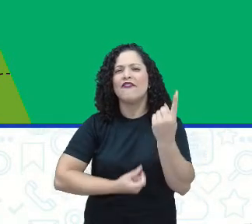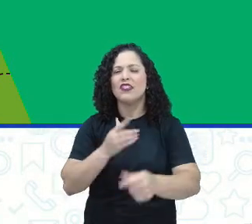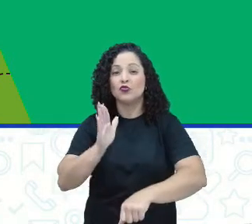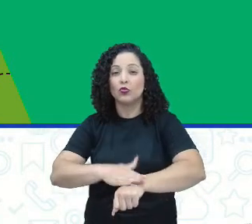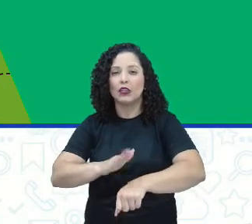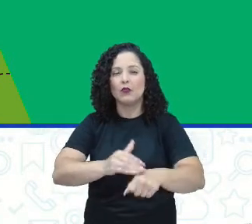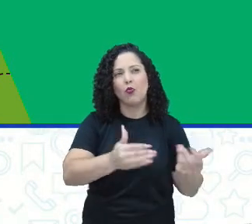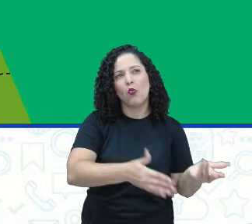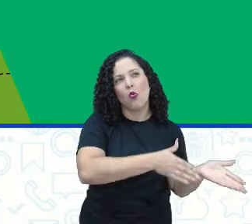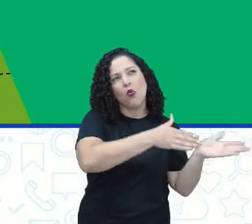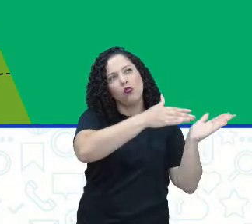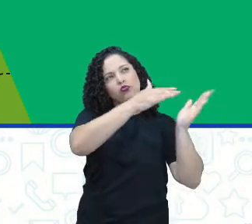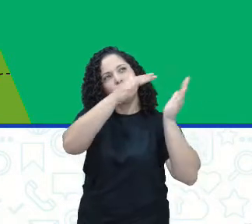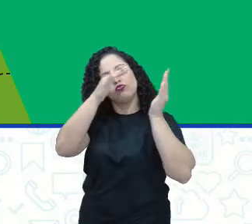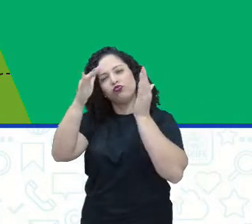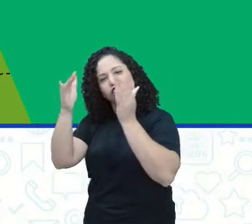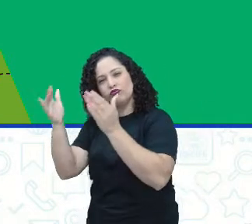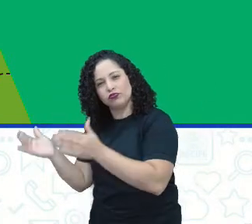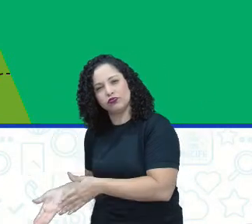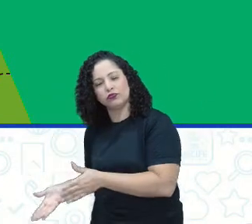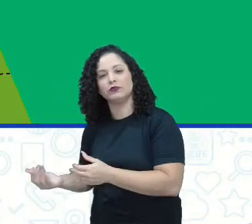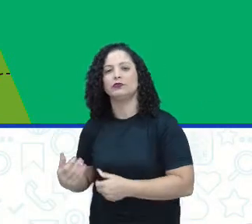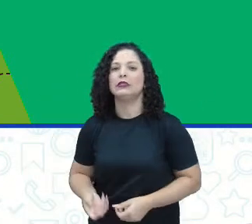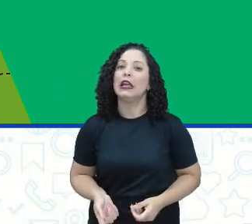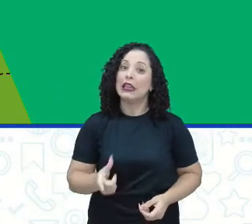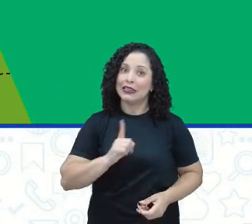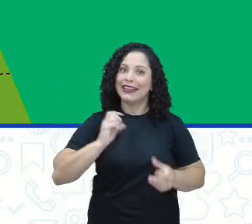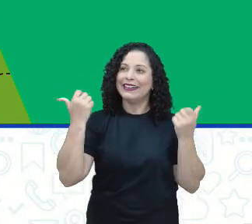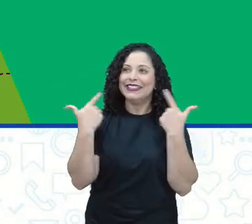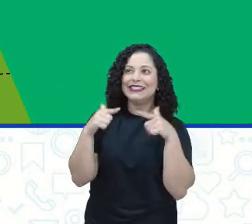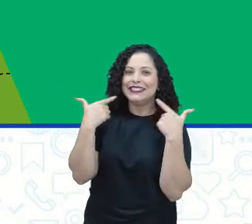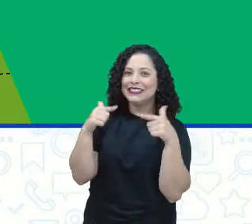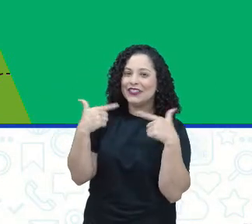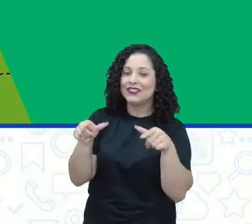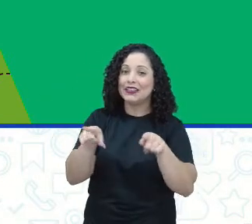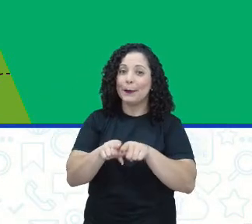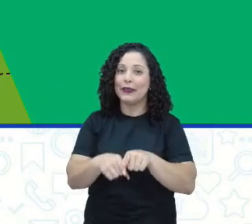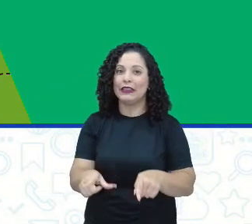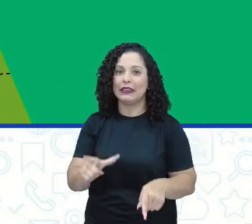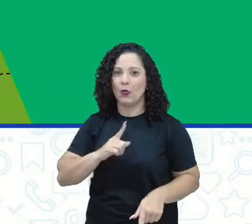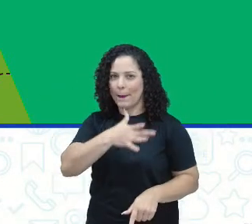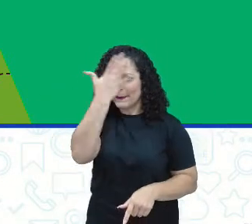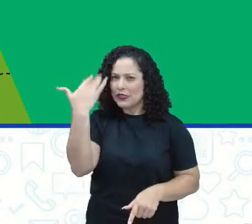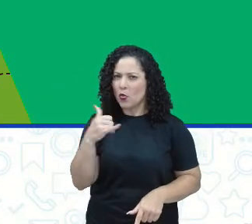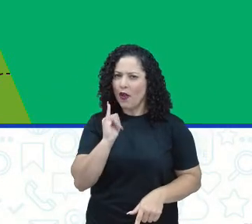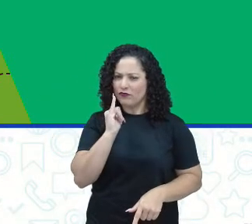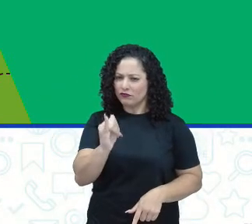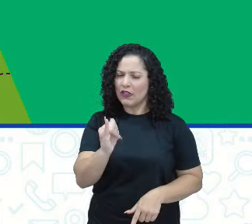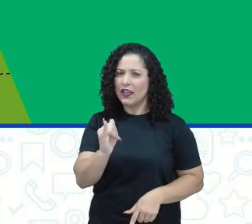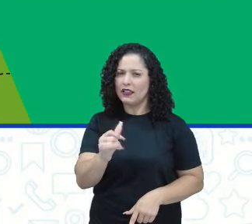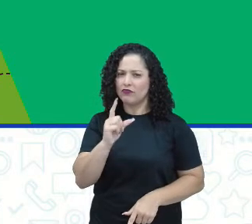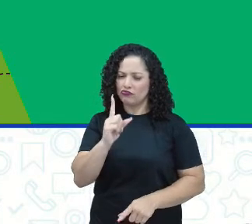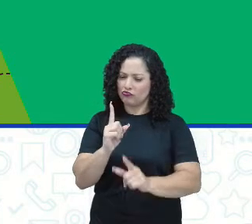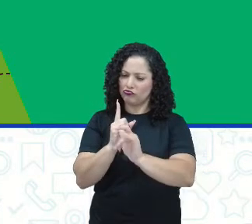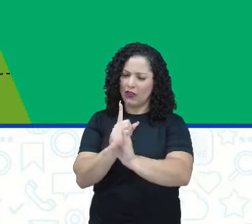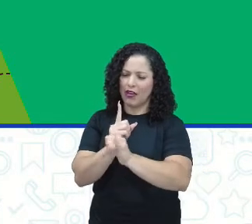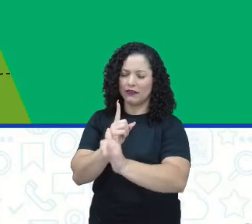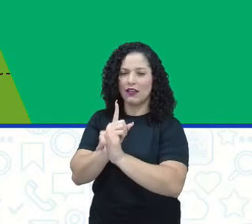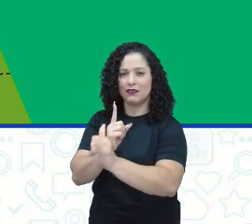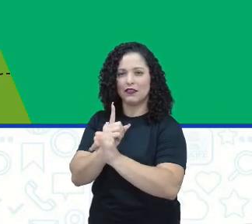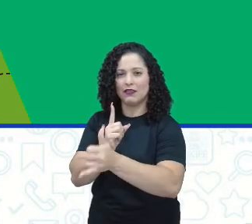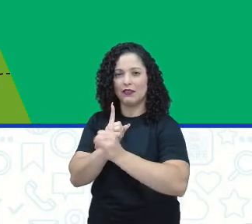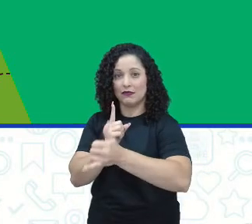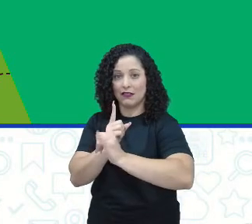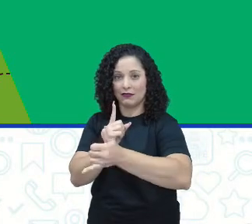que haja a graça. Às vezes, você tem um narrador quando diz, Pedrinho, na sala, perguntou tal coisa. Então, eu tenho aqui